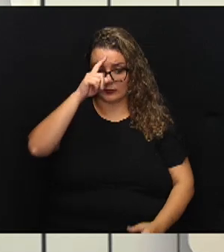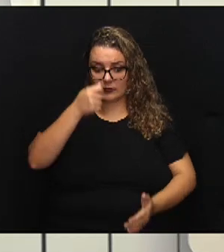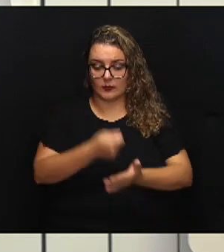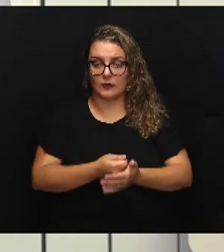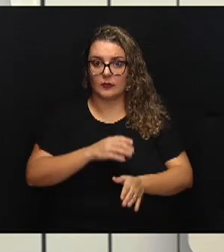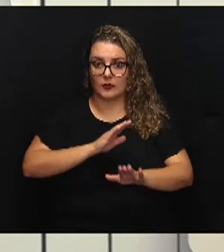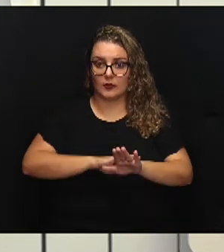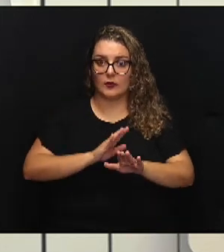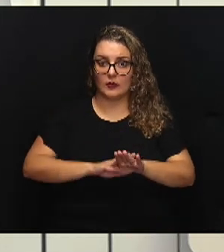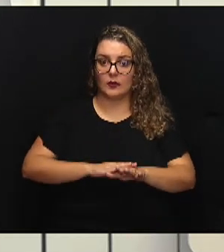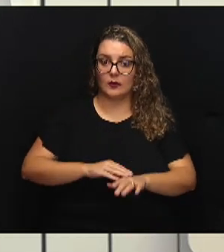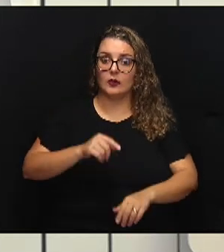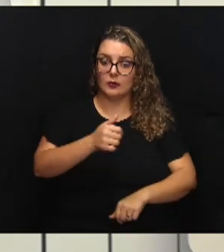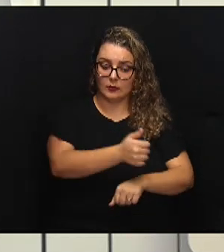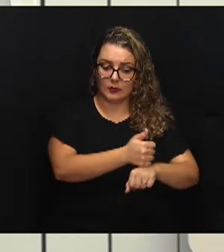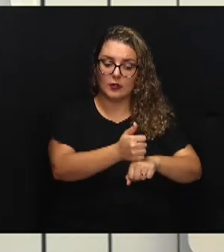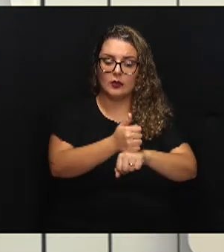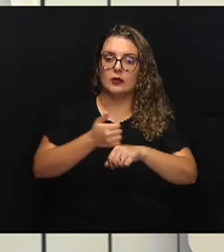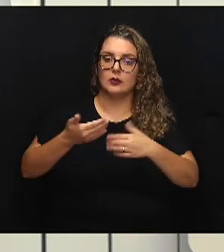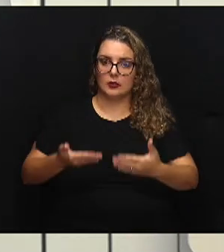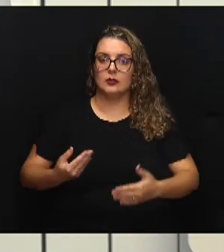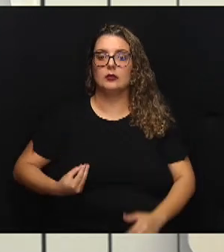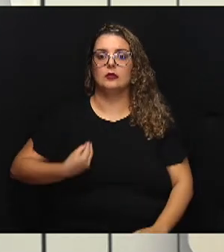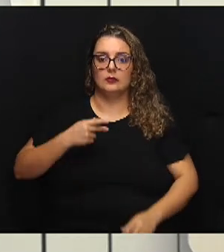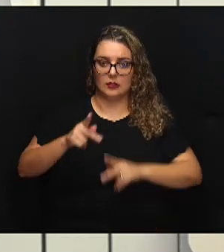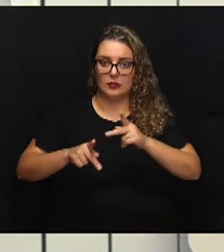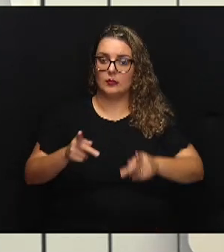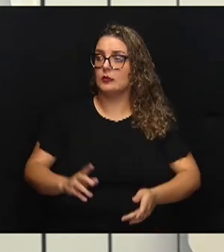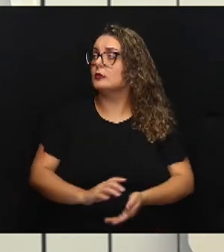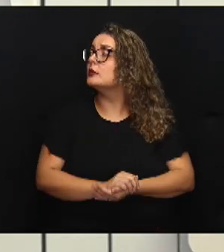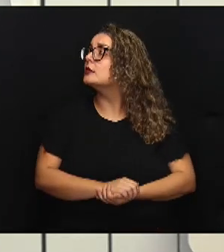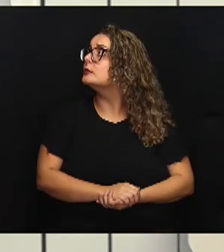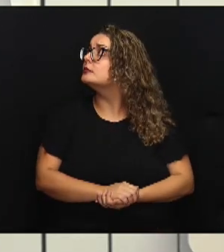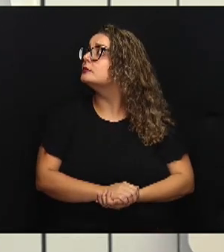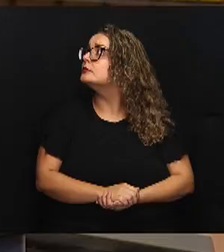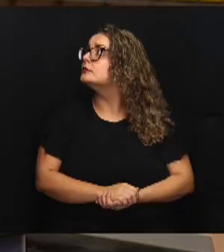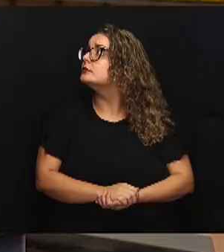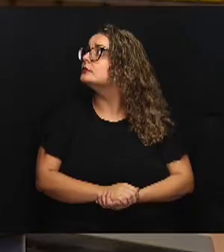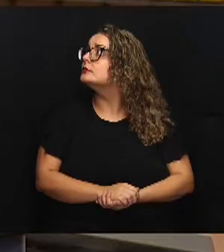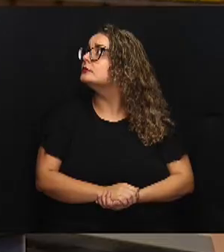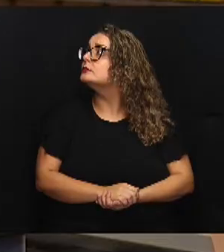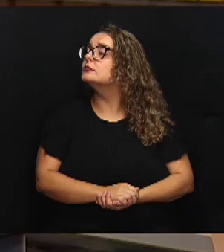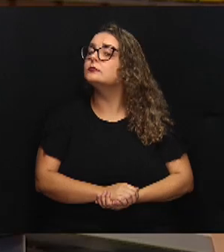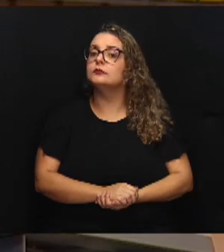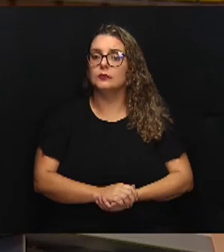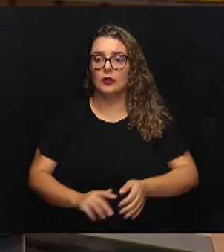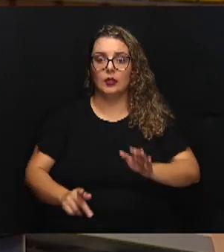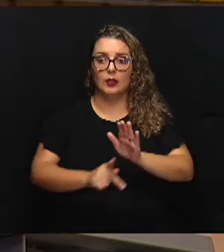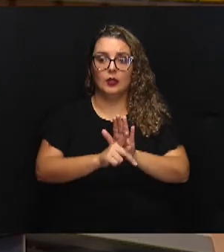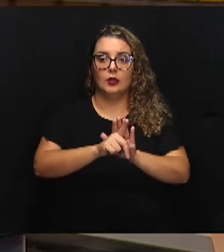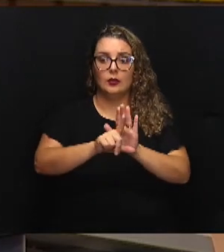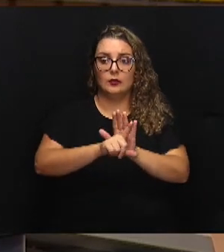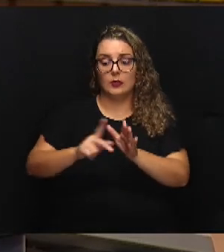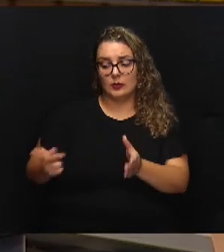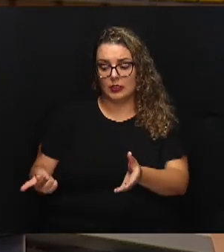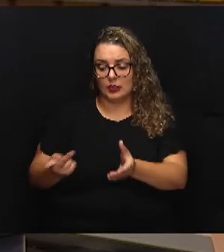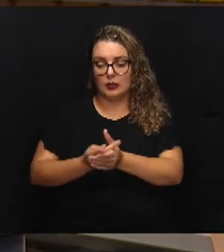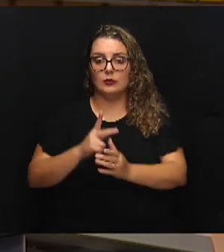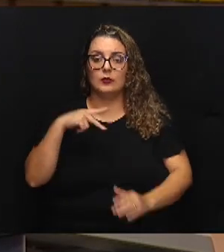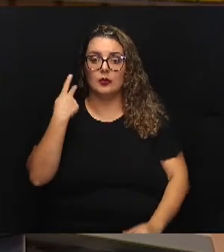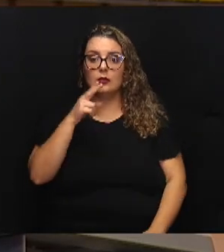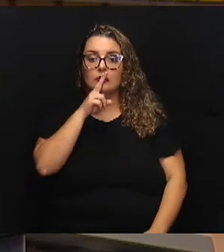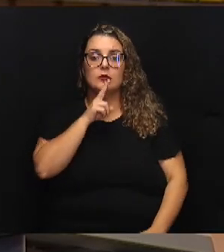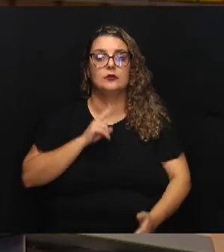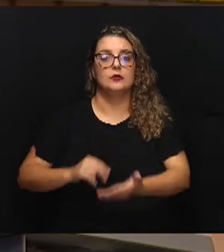tomadas por esses profissionais na vida da população. O projeto de lei protocolado pelo vereador